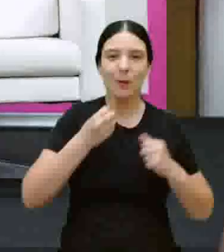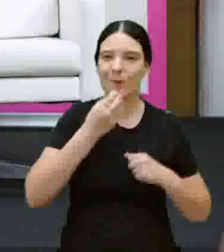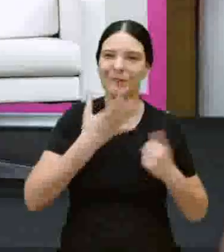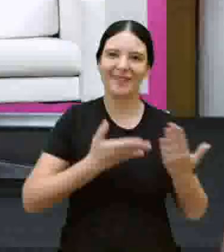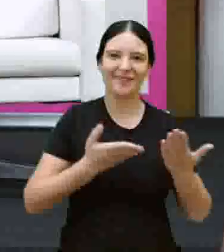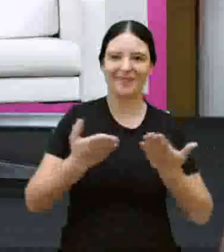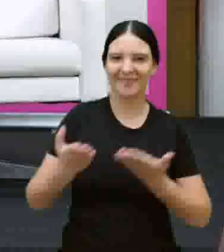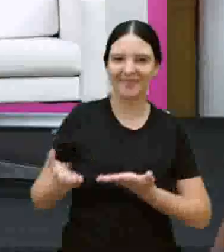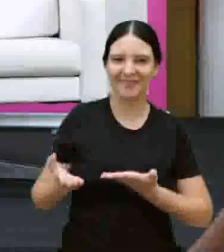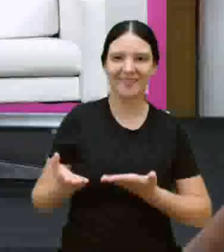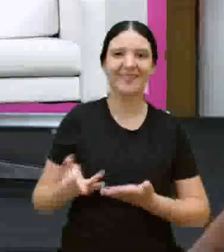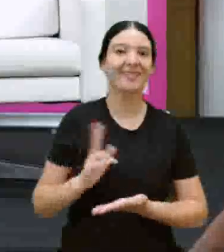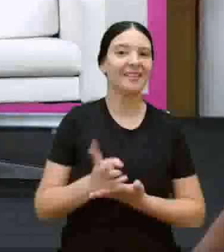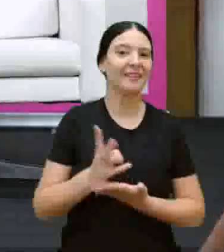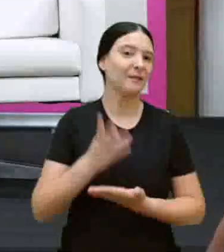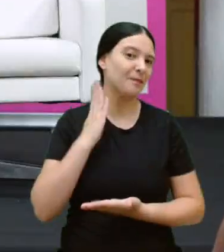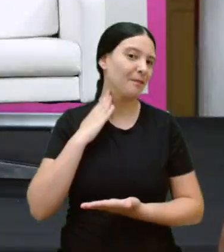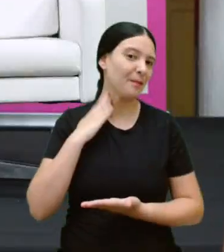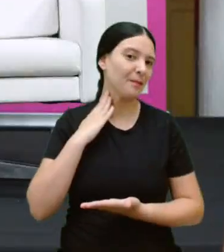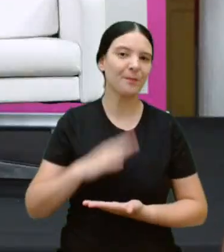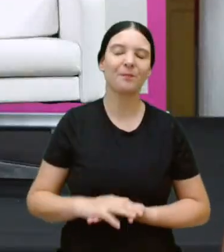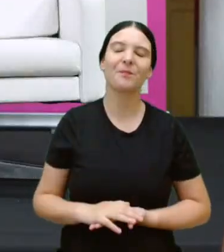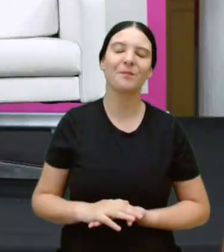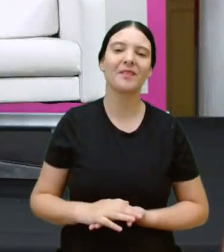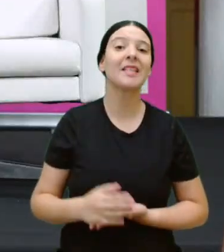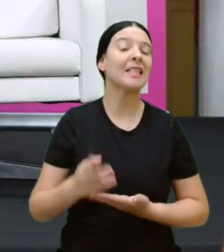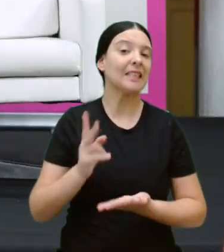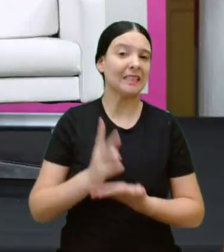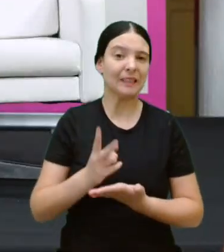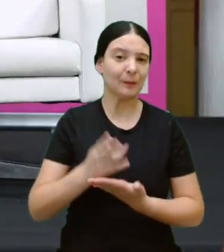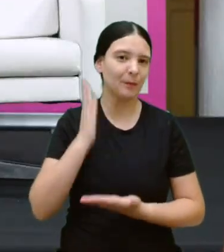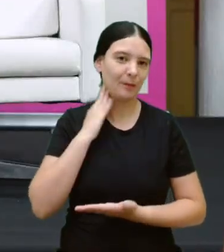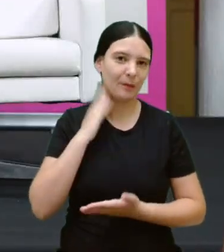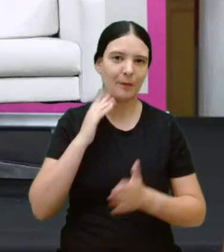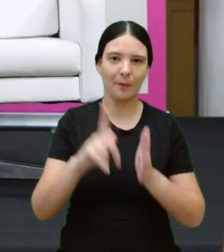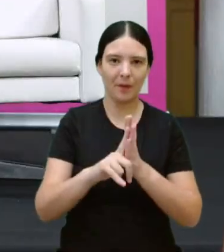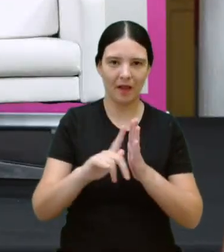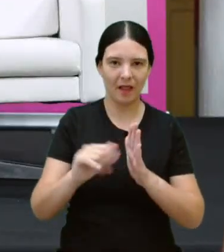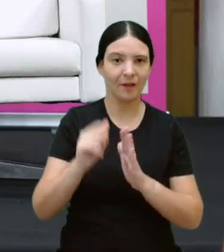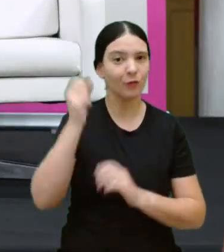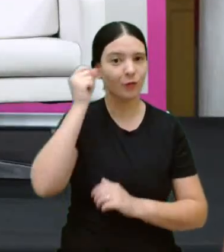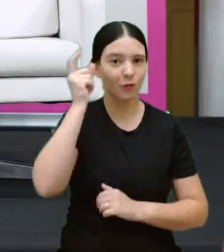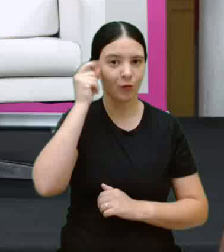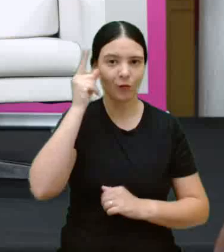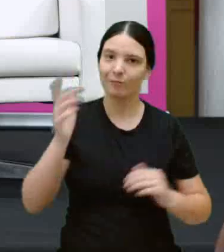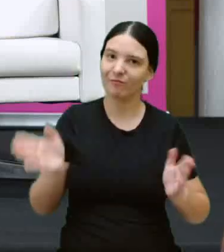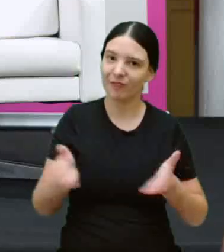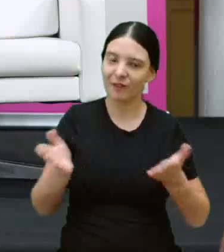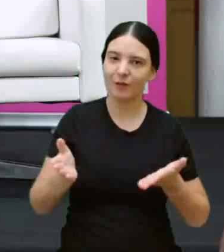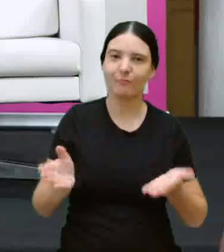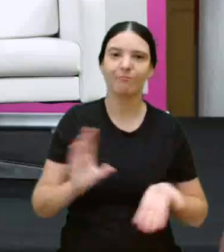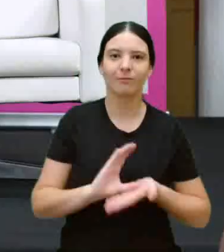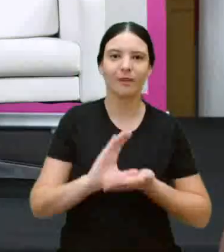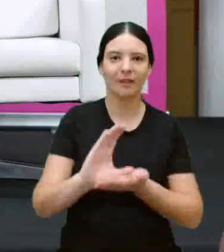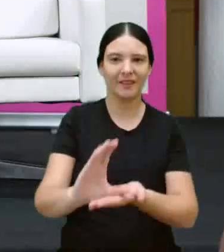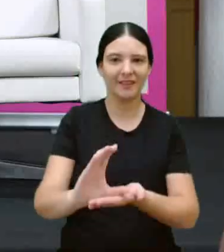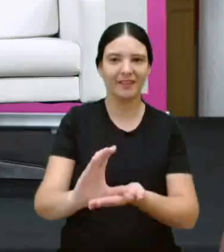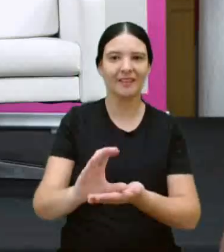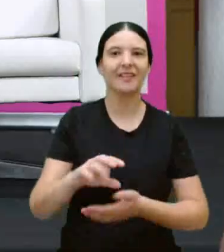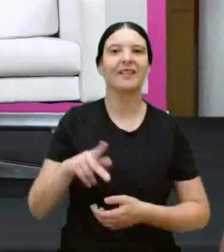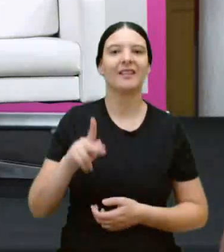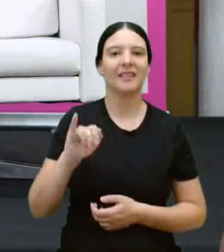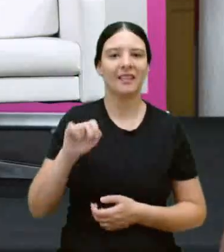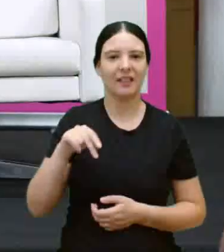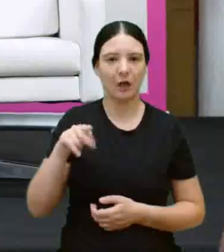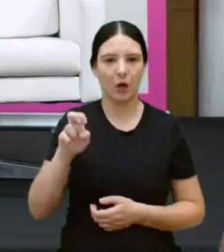um Papo. Sempre um Papo é da Lei de Incentivo à Cultura, patrocinada pela Kim Rosa, com apoio da